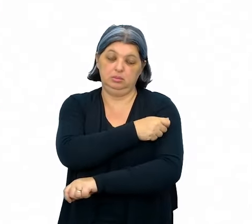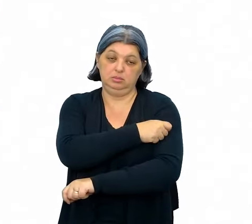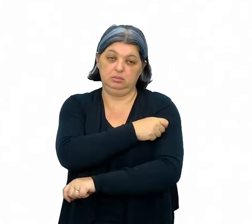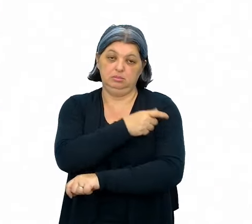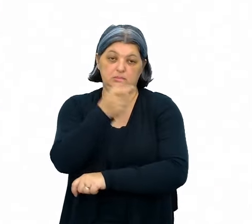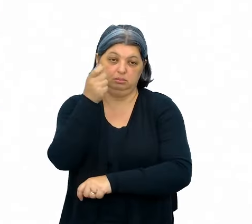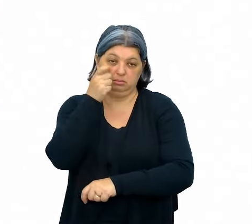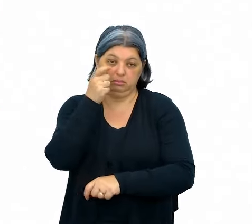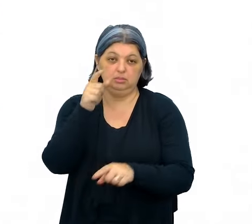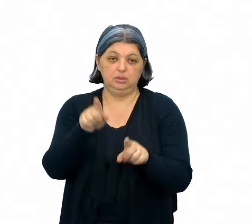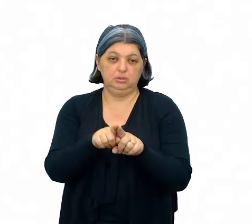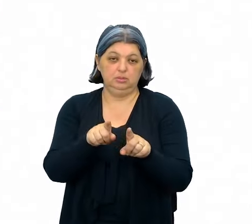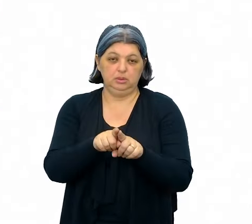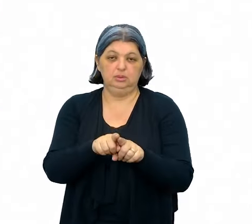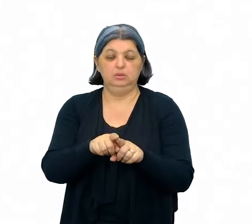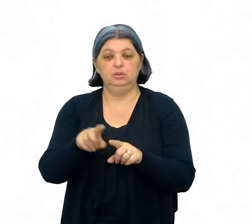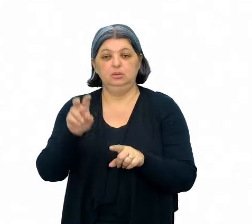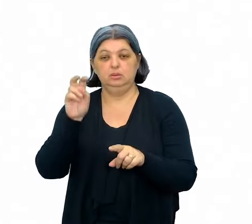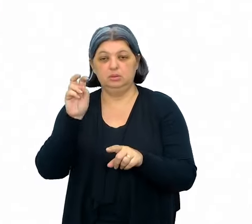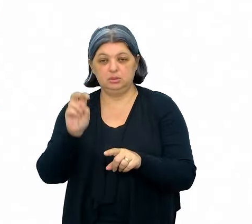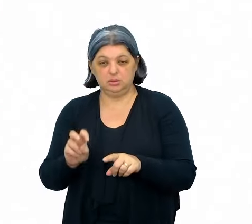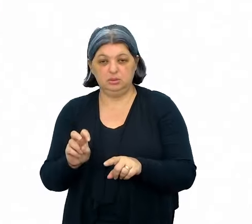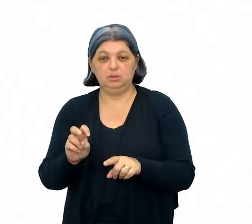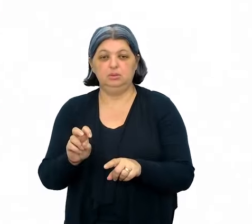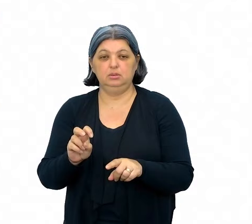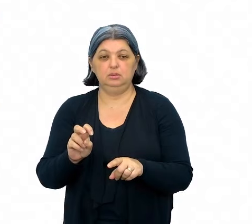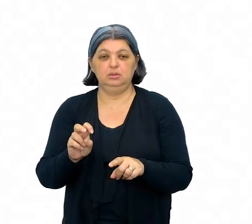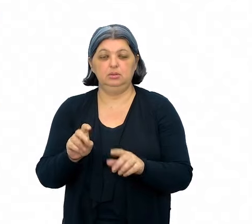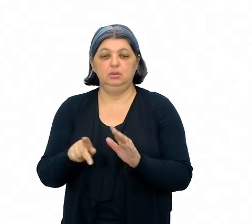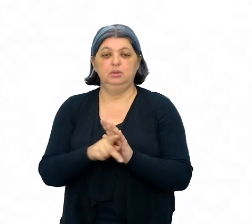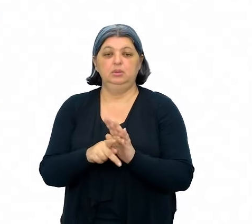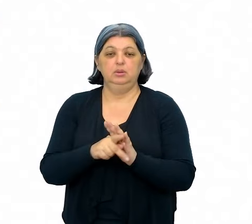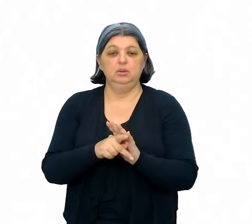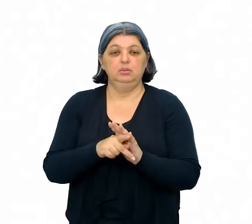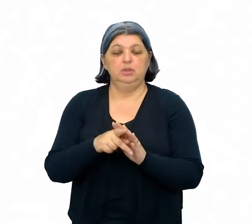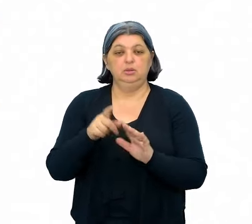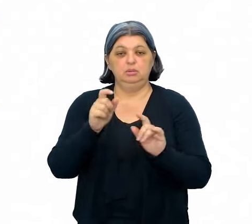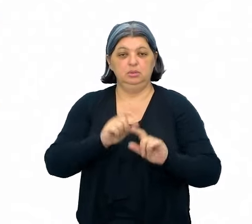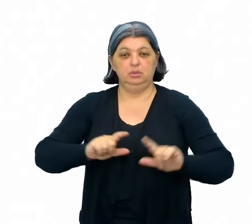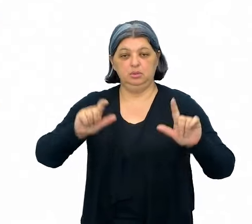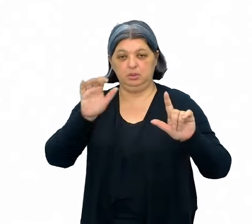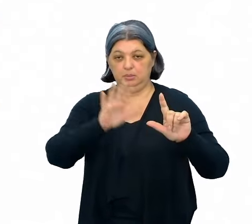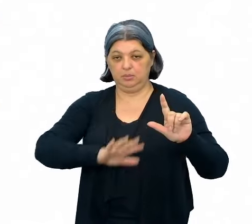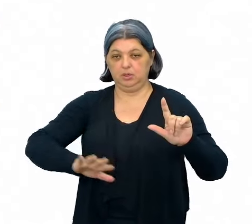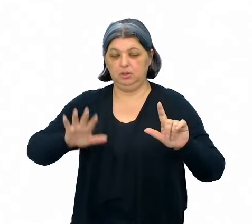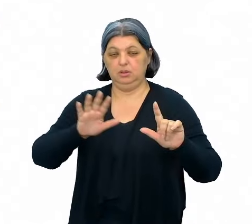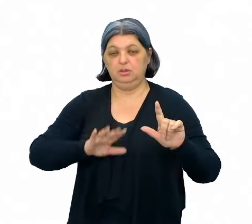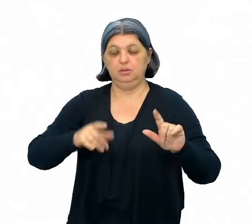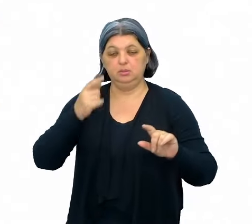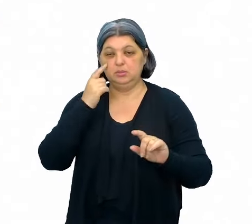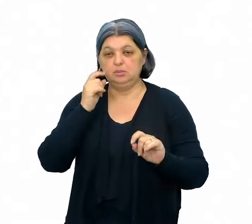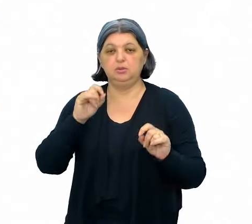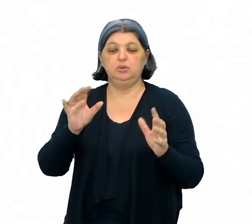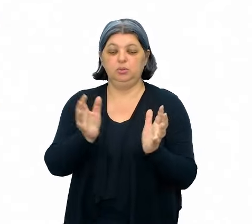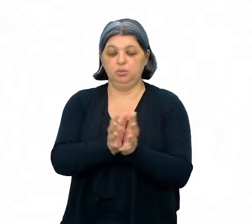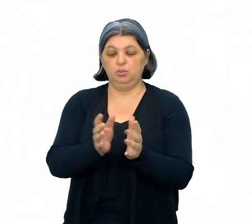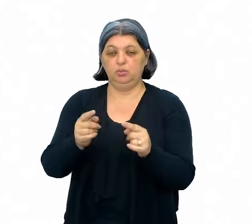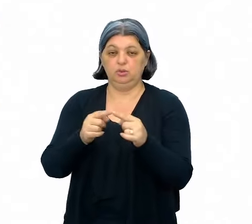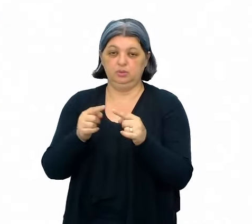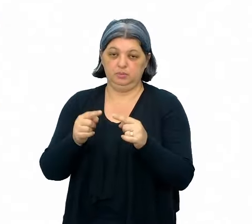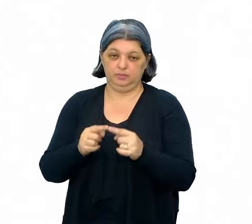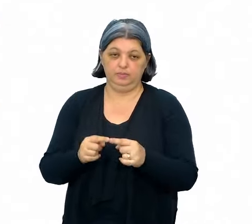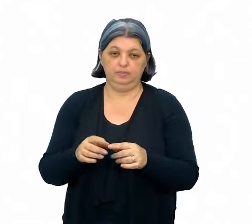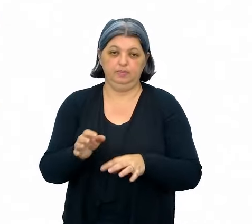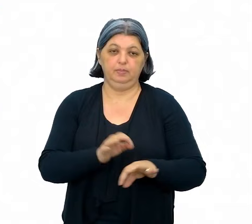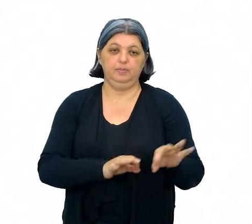às 5 animações da série Juro que Vi e selecionar aquela mais adequada à sua turma. Organizar